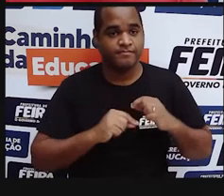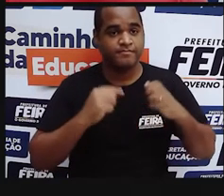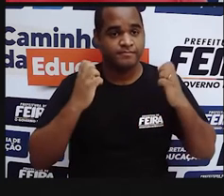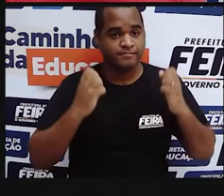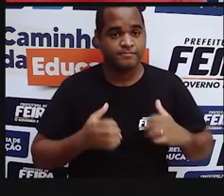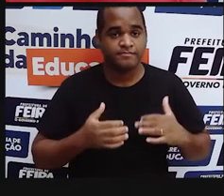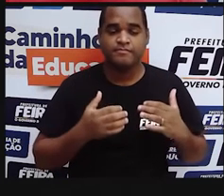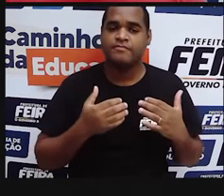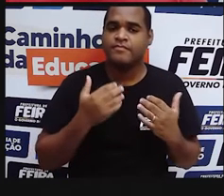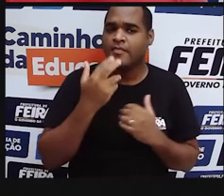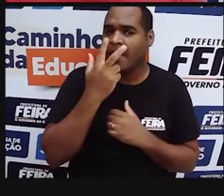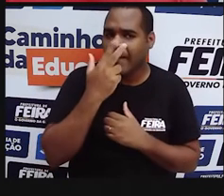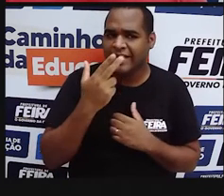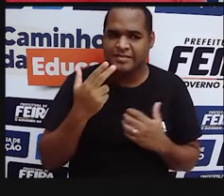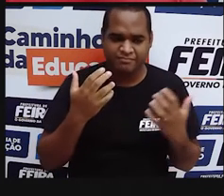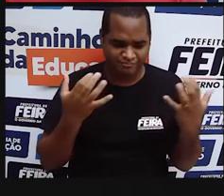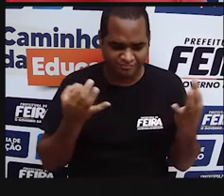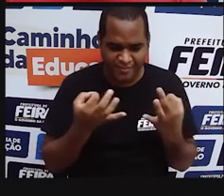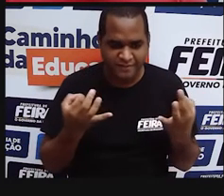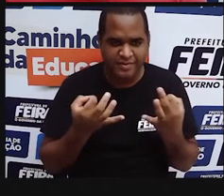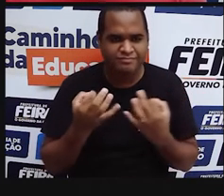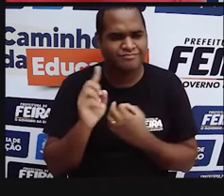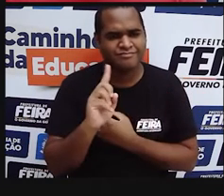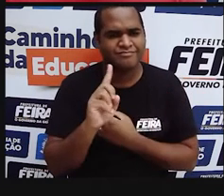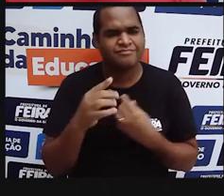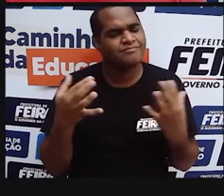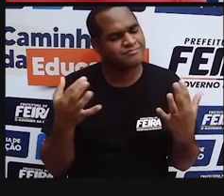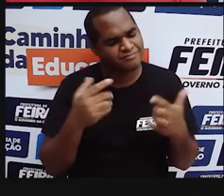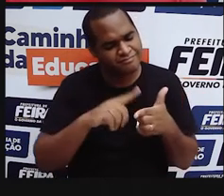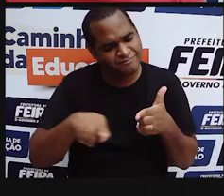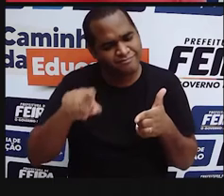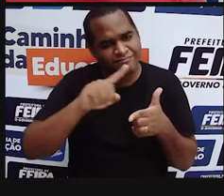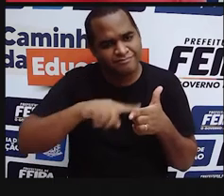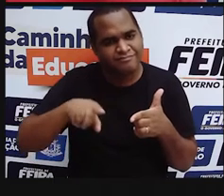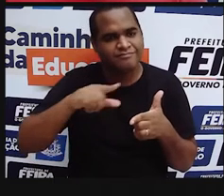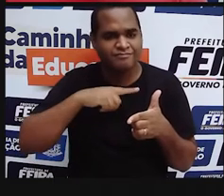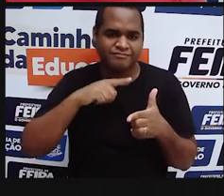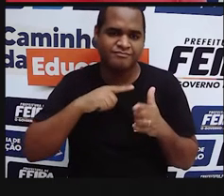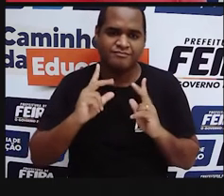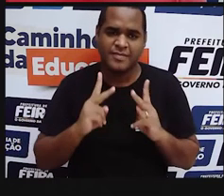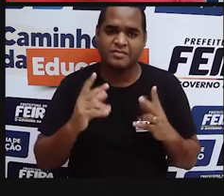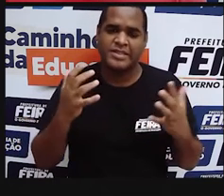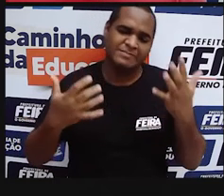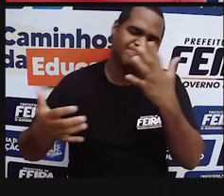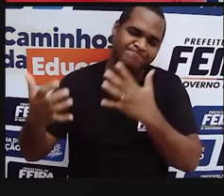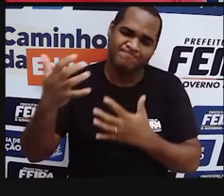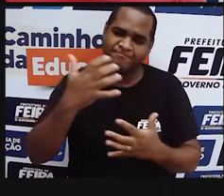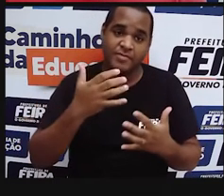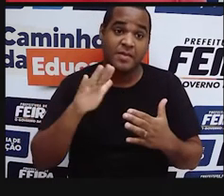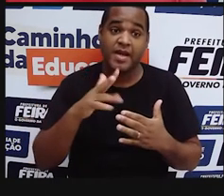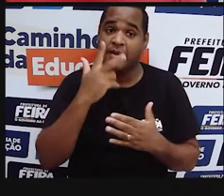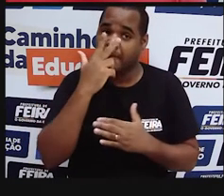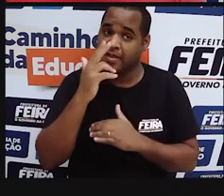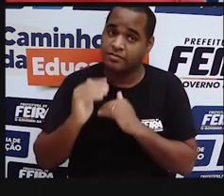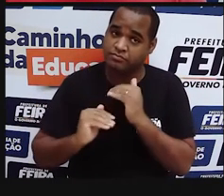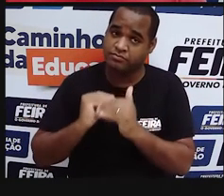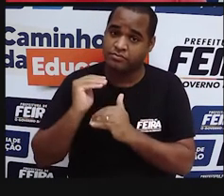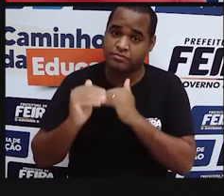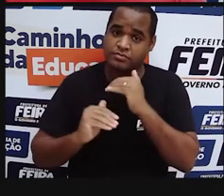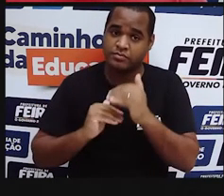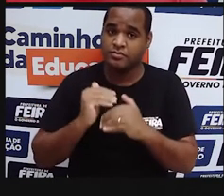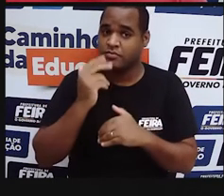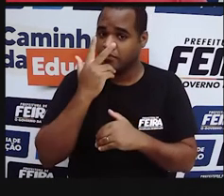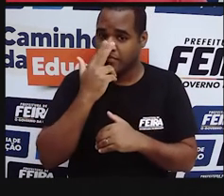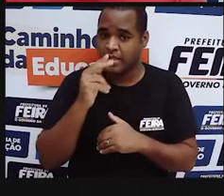ela nunca é perfeita, ela é sempre contraditória, ela sempre tem problemas, mas ela é sempre necessário que ela